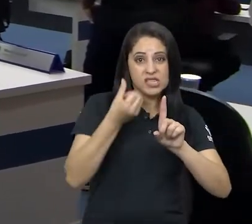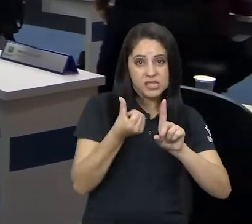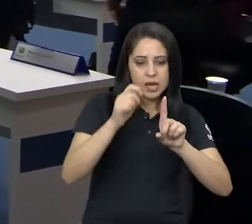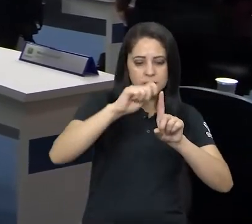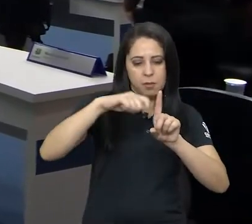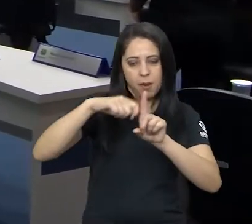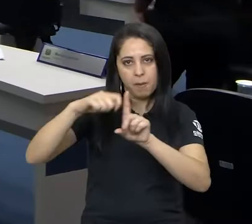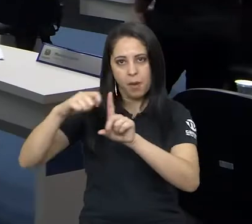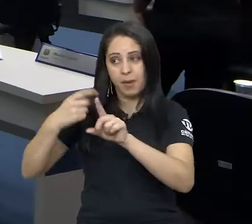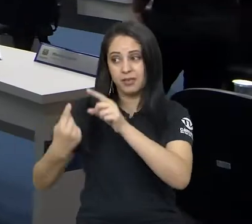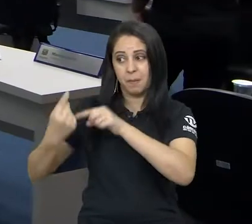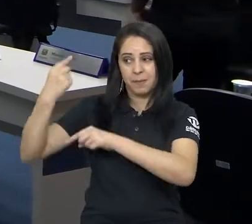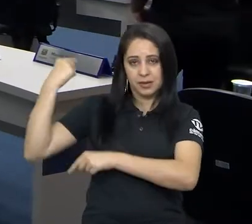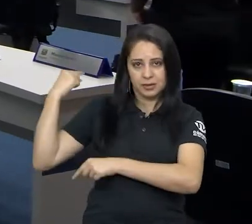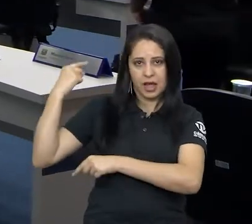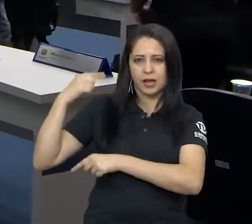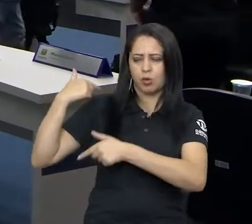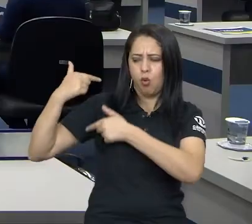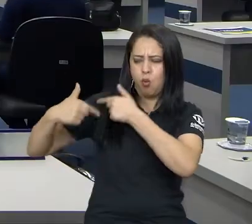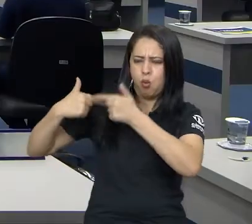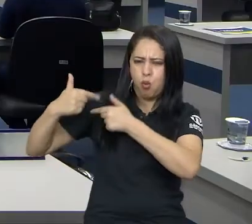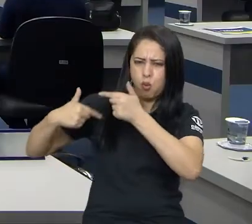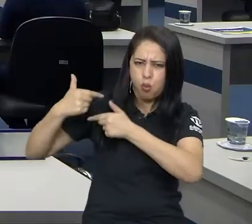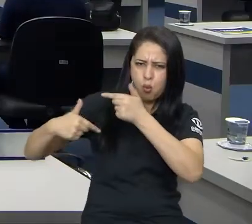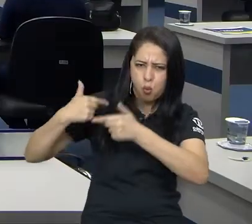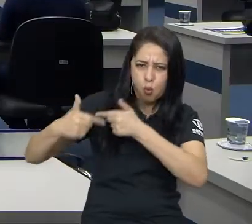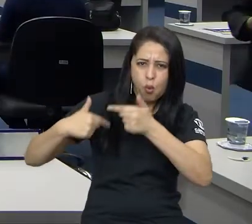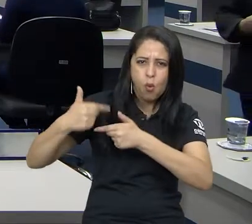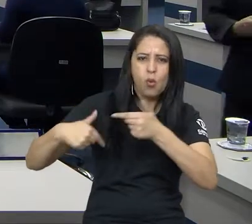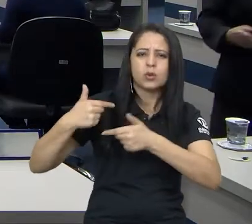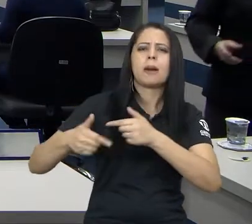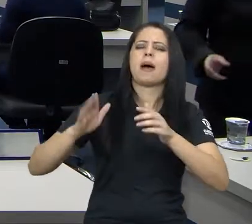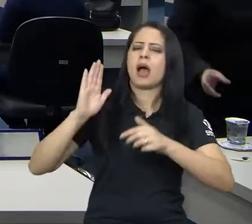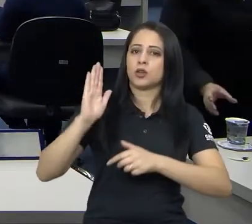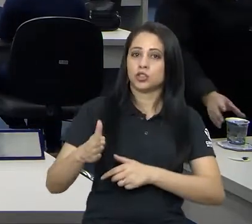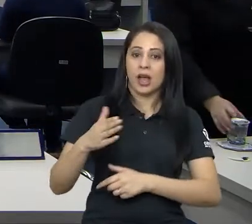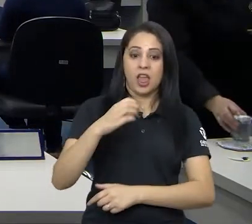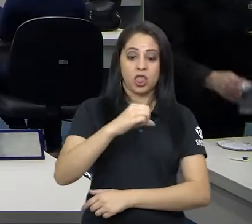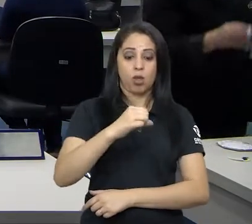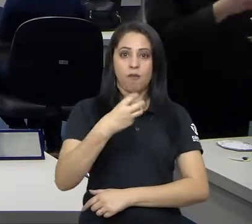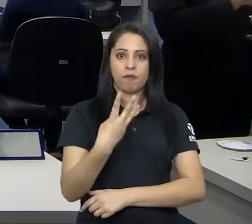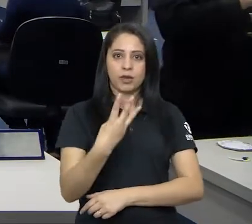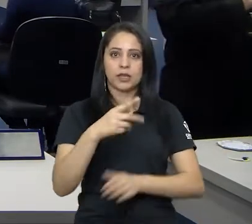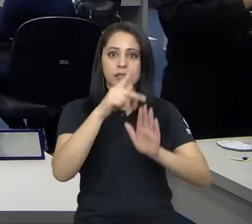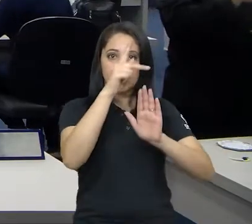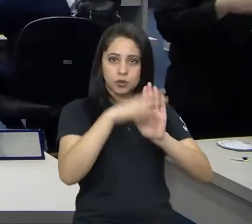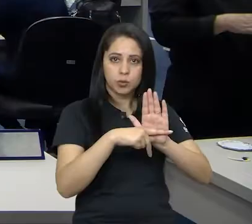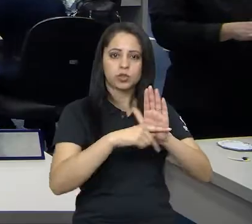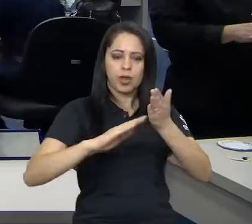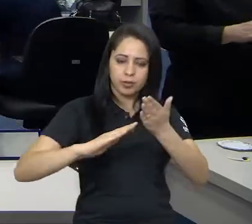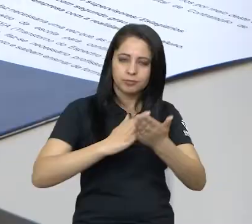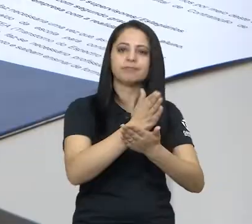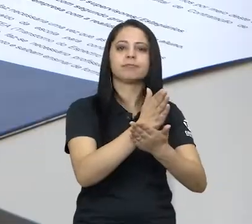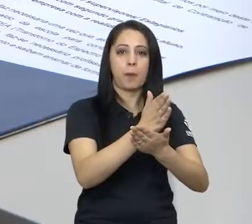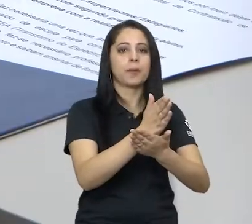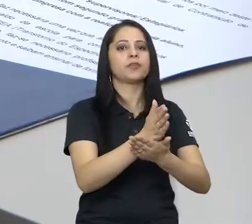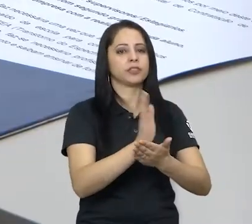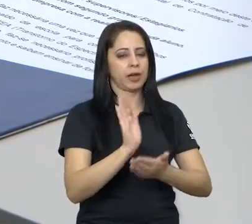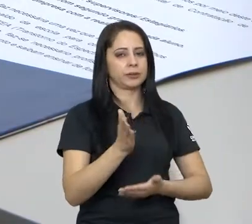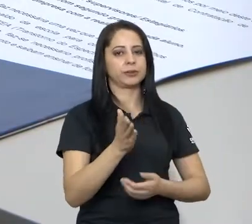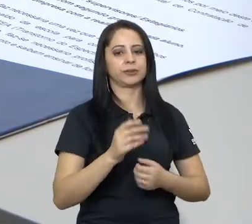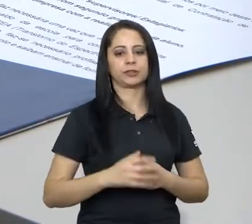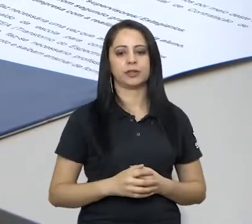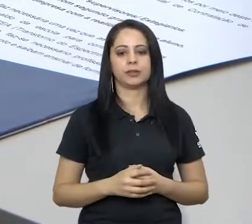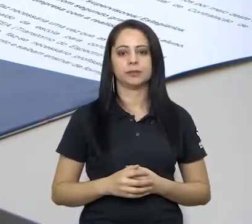muita produtividade na Câmara Municipal. Nos 6 primeiros meses do ano, 93 projetos de lei foram aprovados